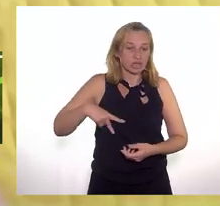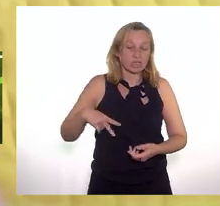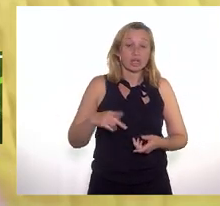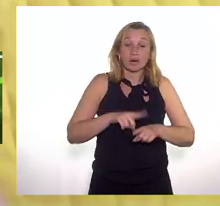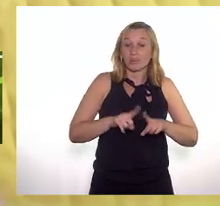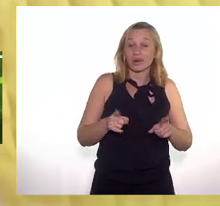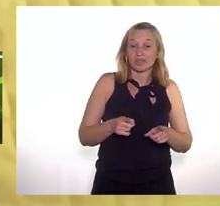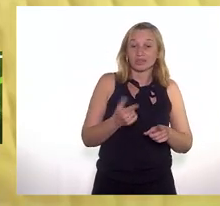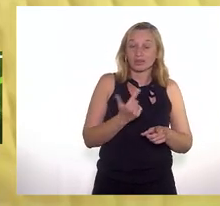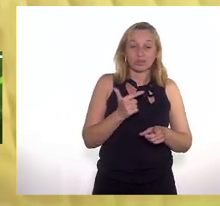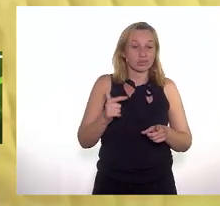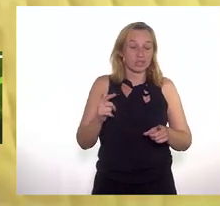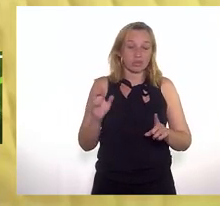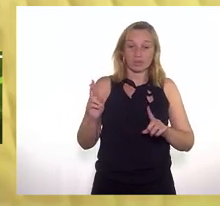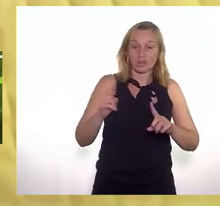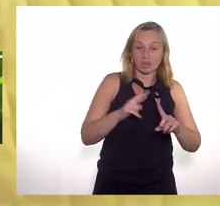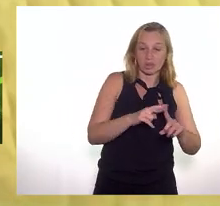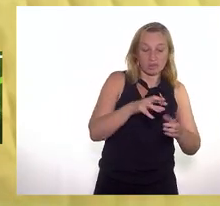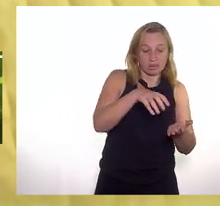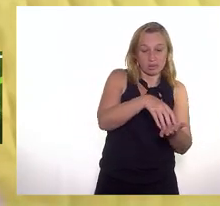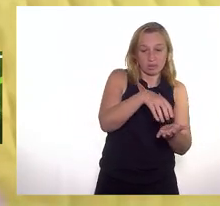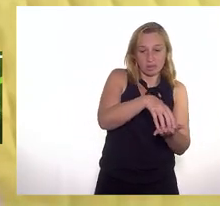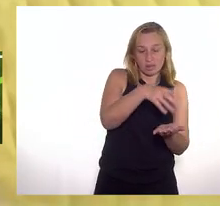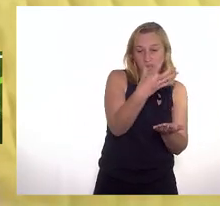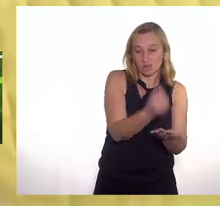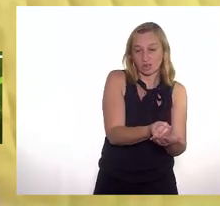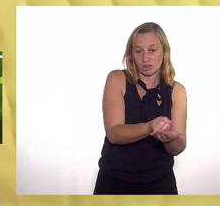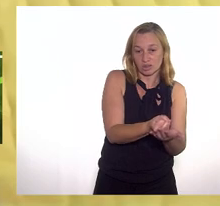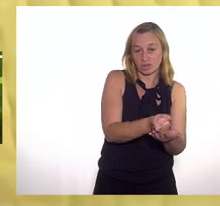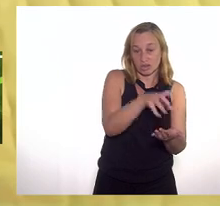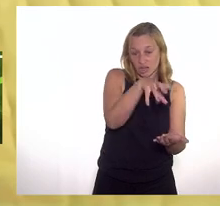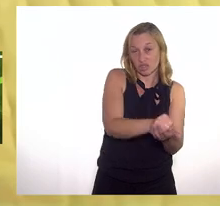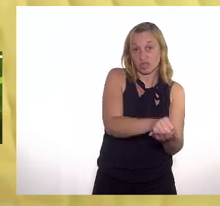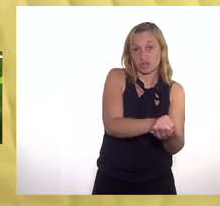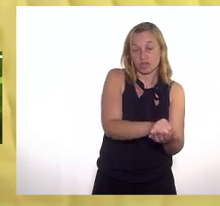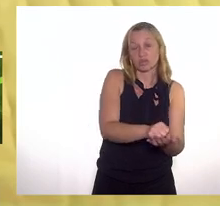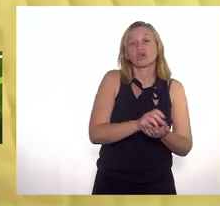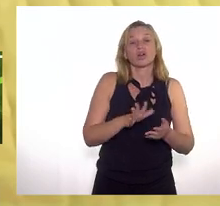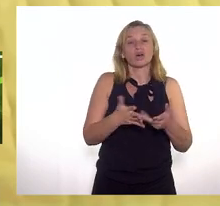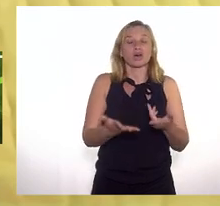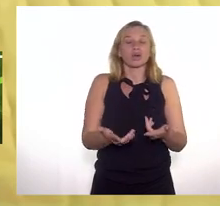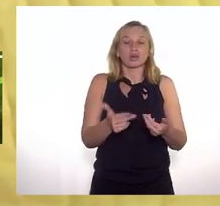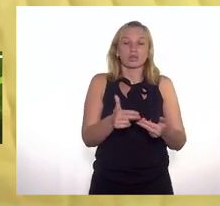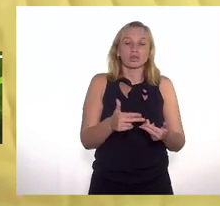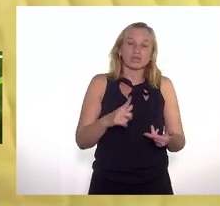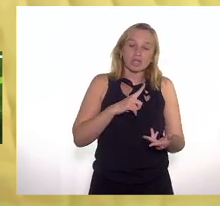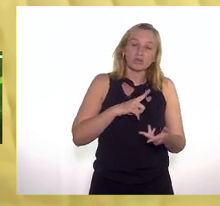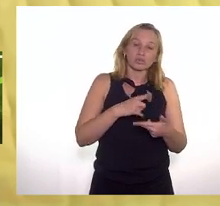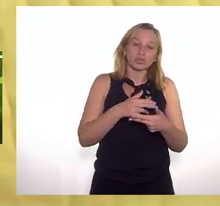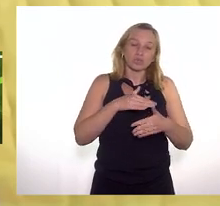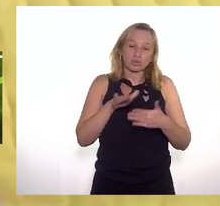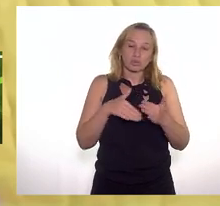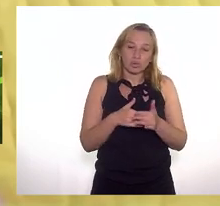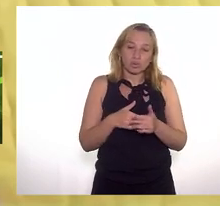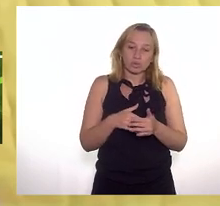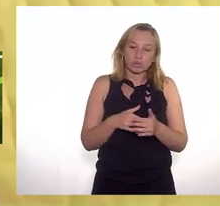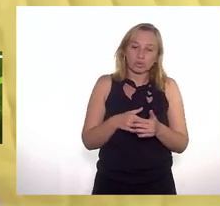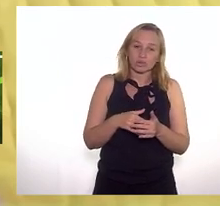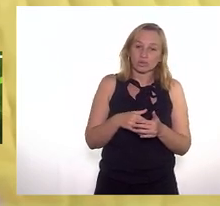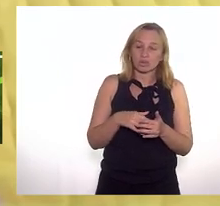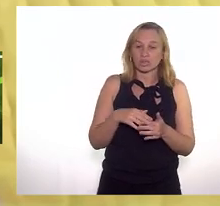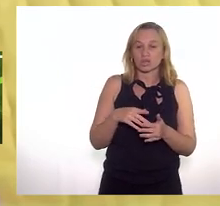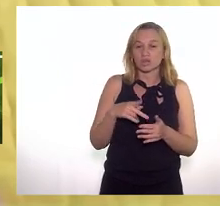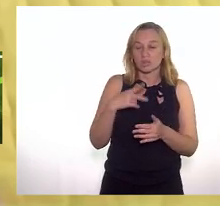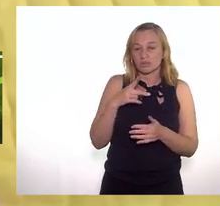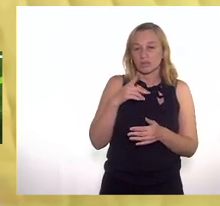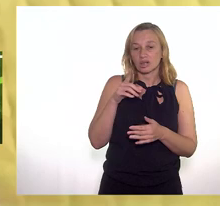credenciado como centro de referência. E, apesar disso, nós temos todos os, né, já pegando a fala do deputado